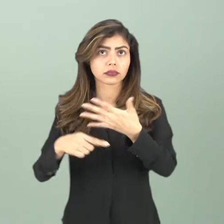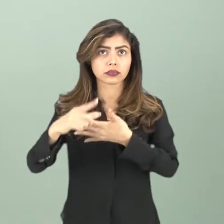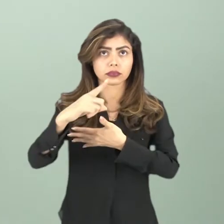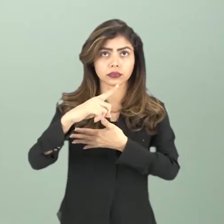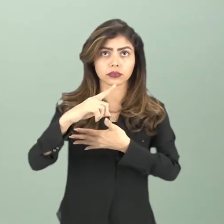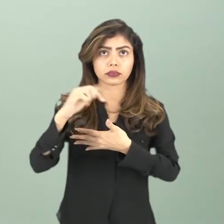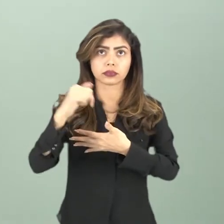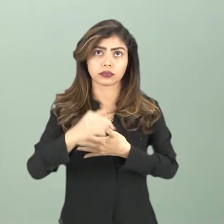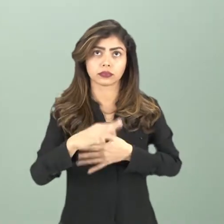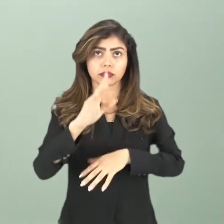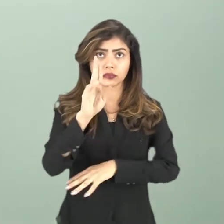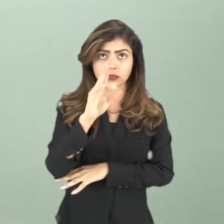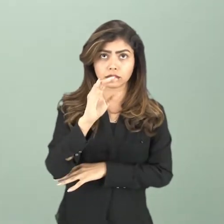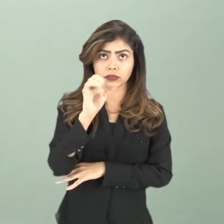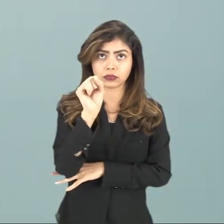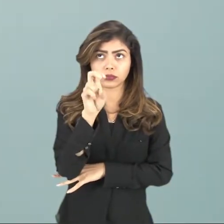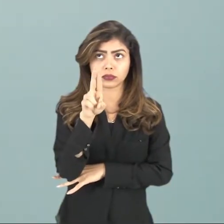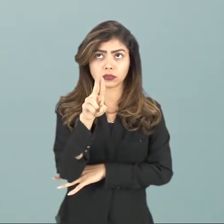são as conjunções